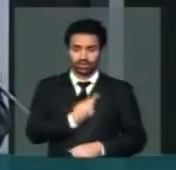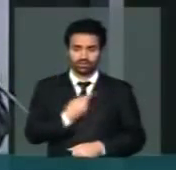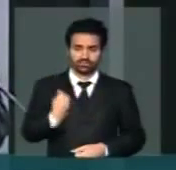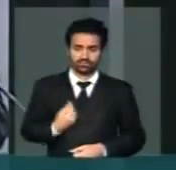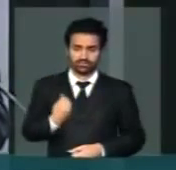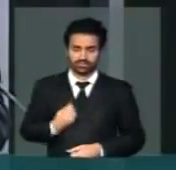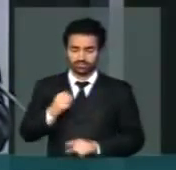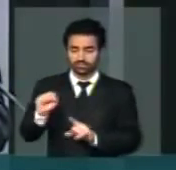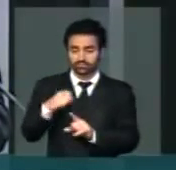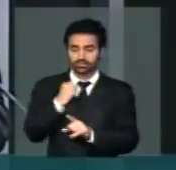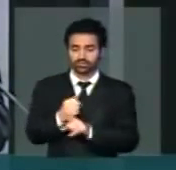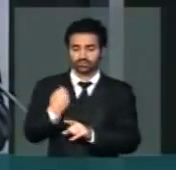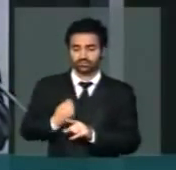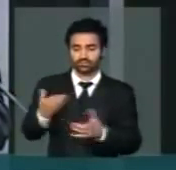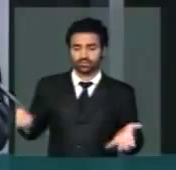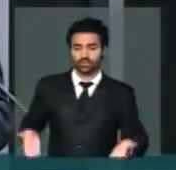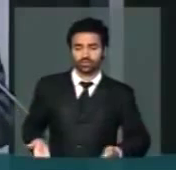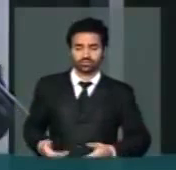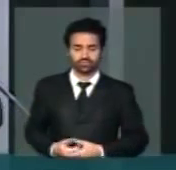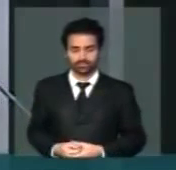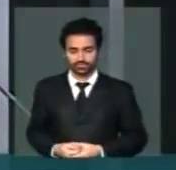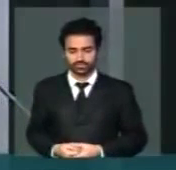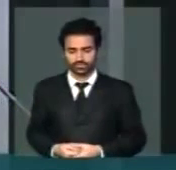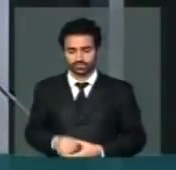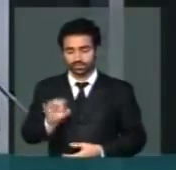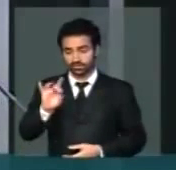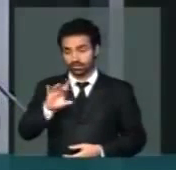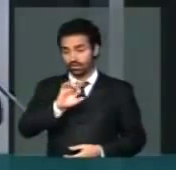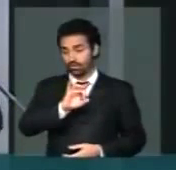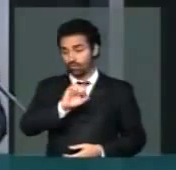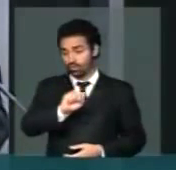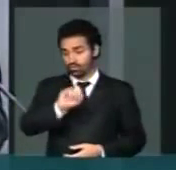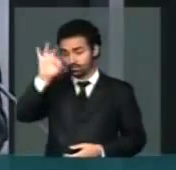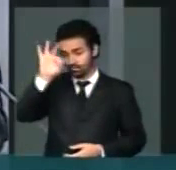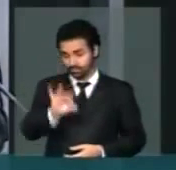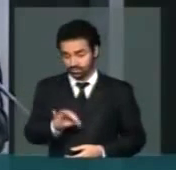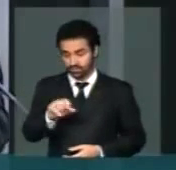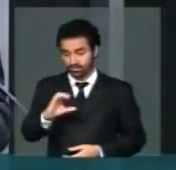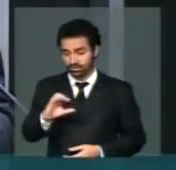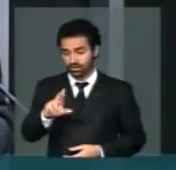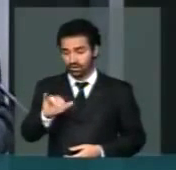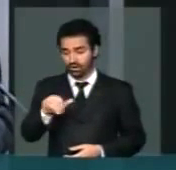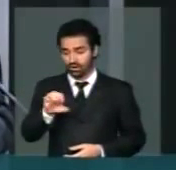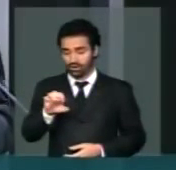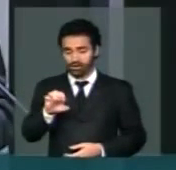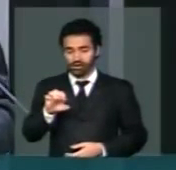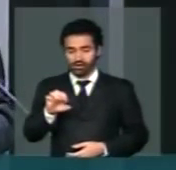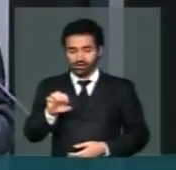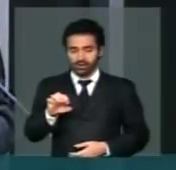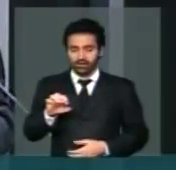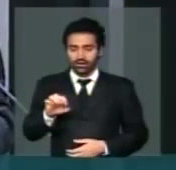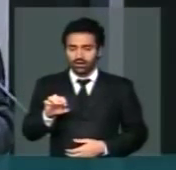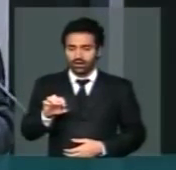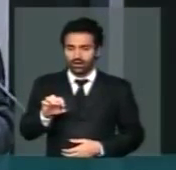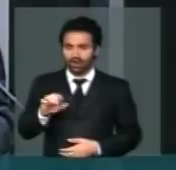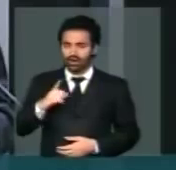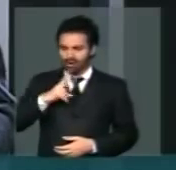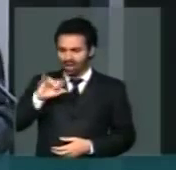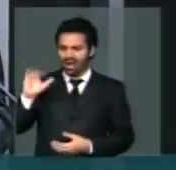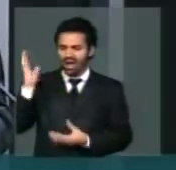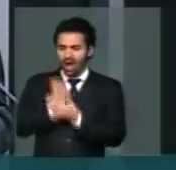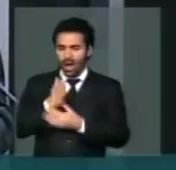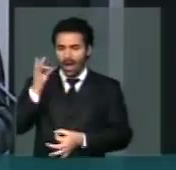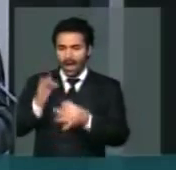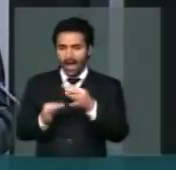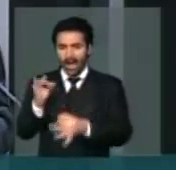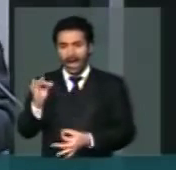efeitos sociais hoje? Apenas 8% desses crimes chegam ao Poder Judiciário,